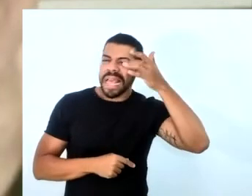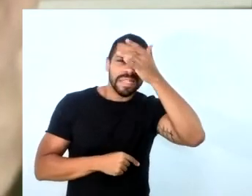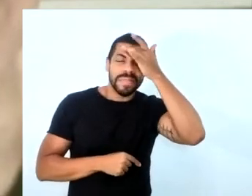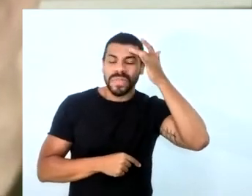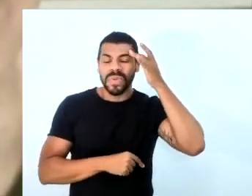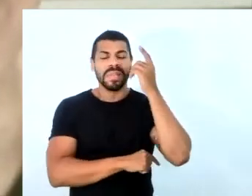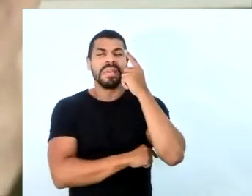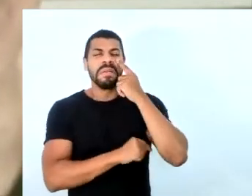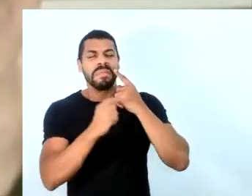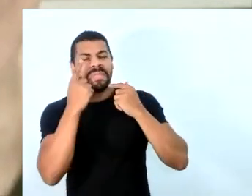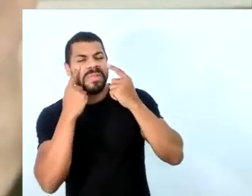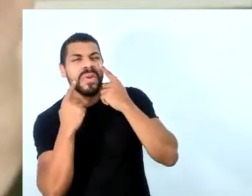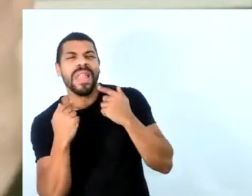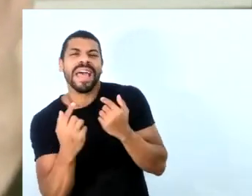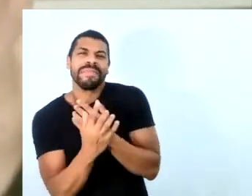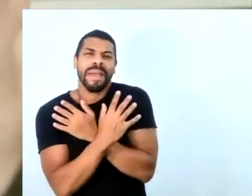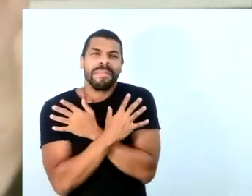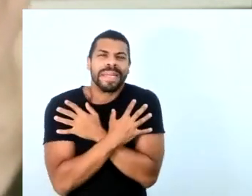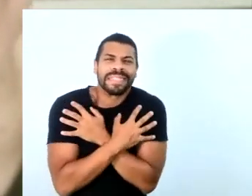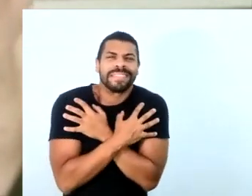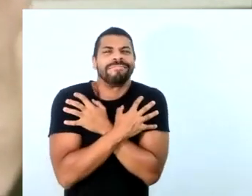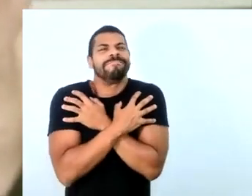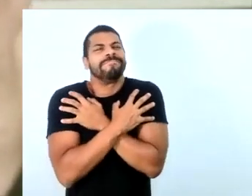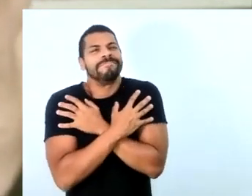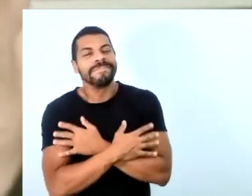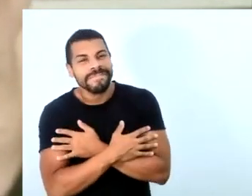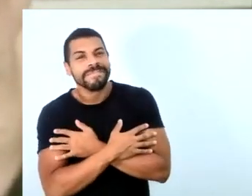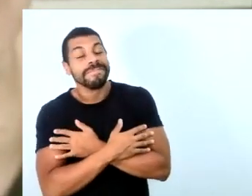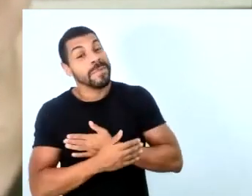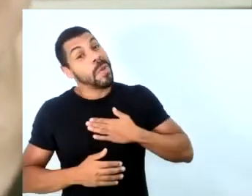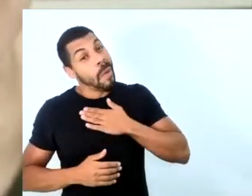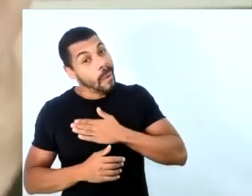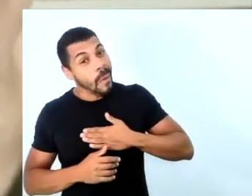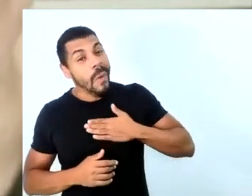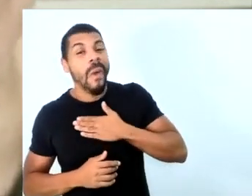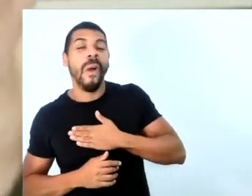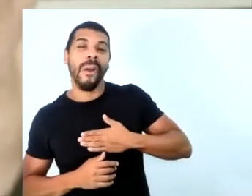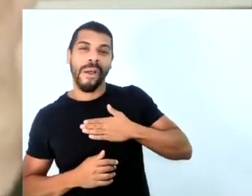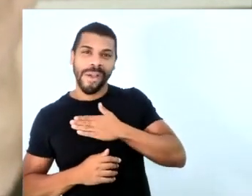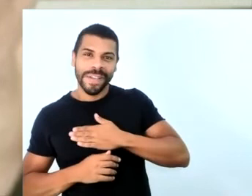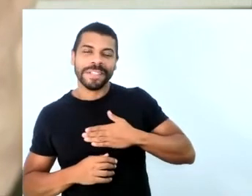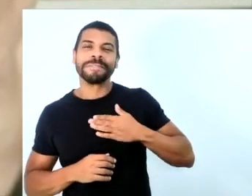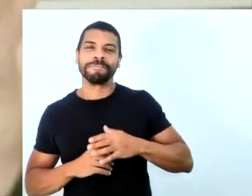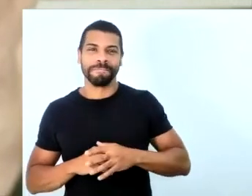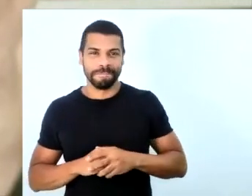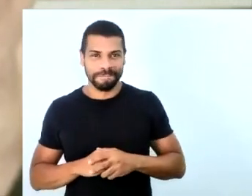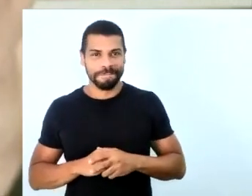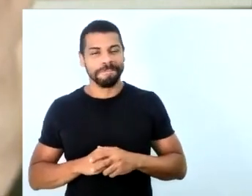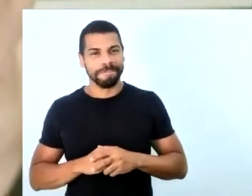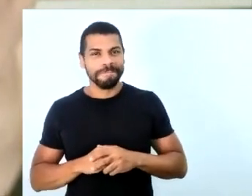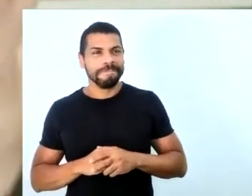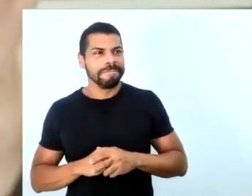pessoas chorando no final da sessão, me abraçando, sabe? Então ainda estou muito